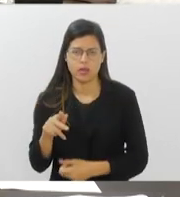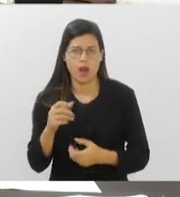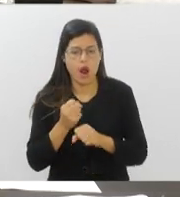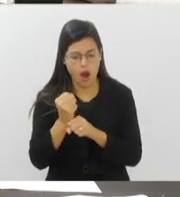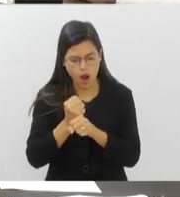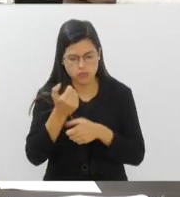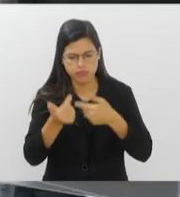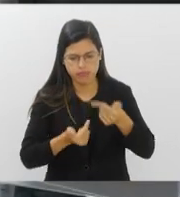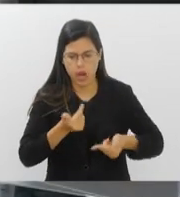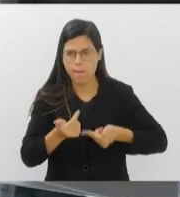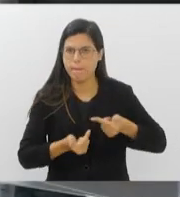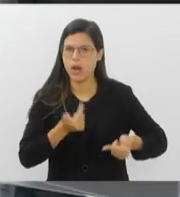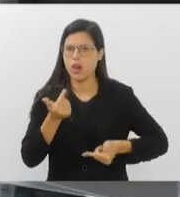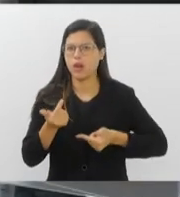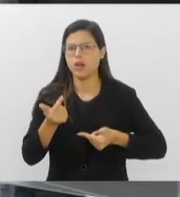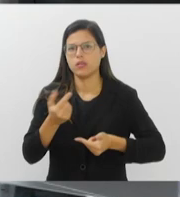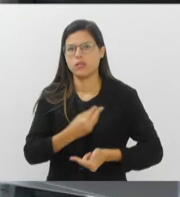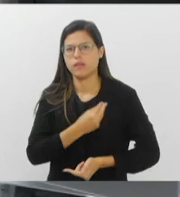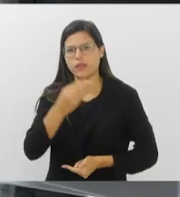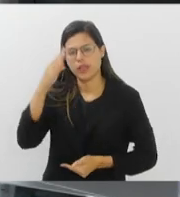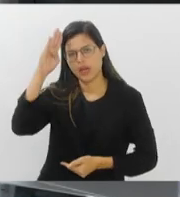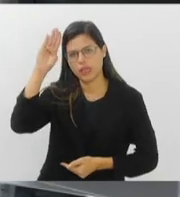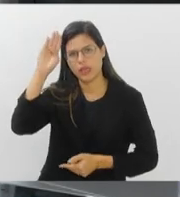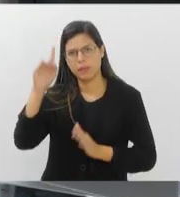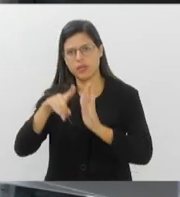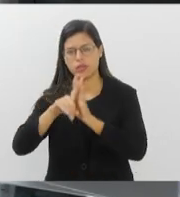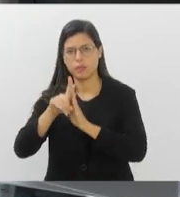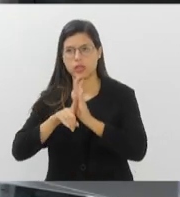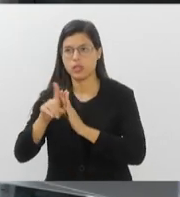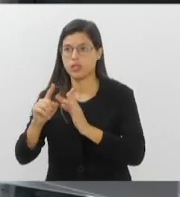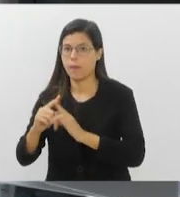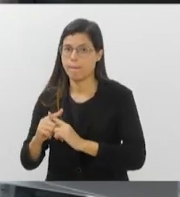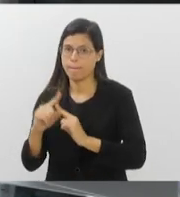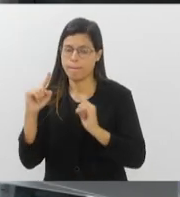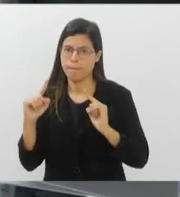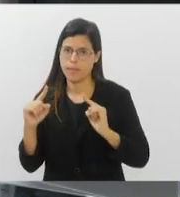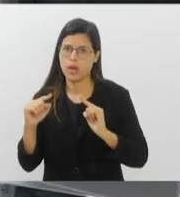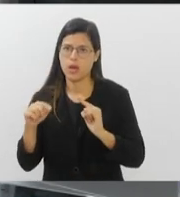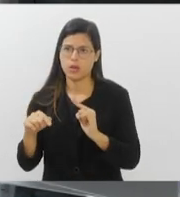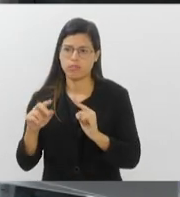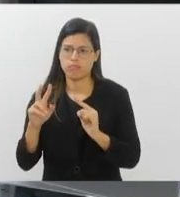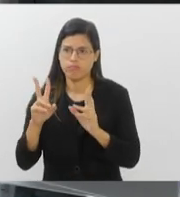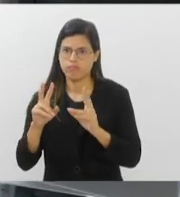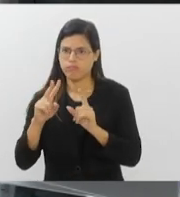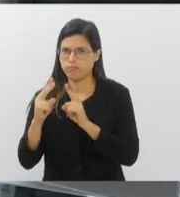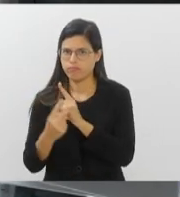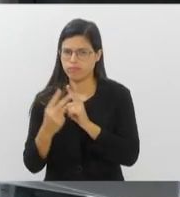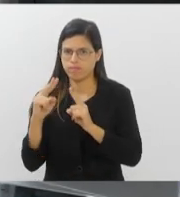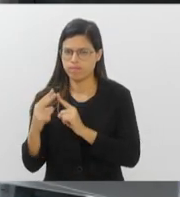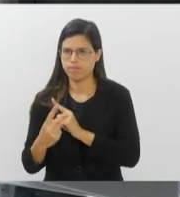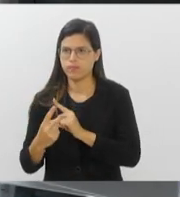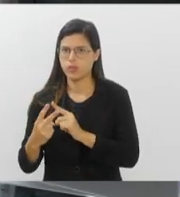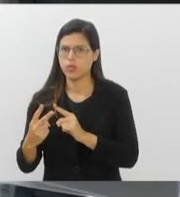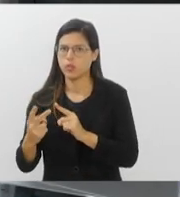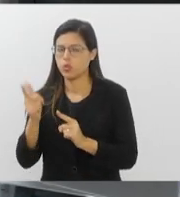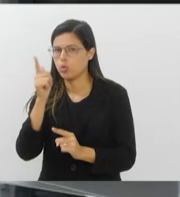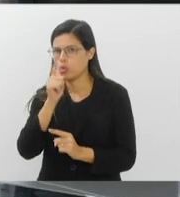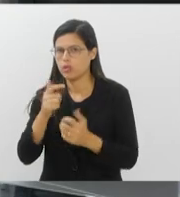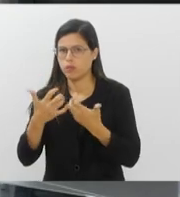anos e anos a uma vida acadêmica de pesquisa. No entanto, até do ponto de vista da gente tornar efetiva